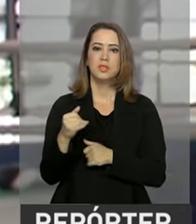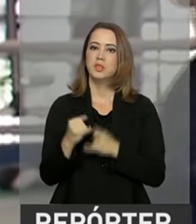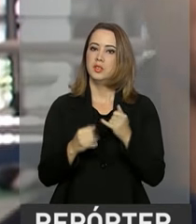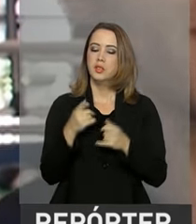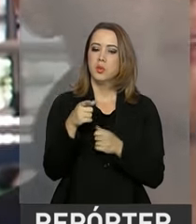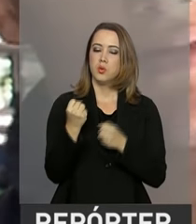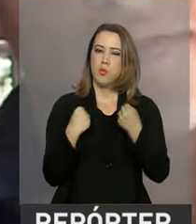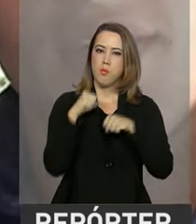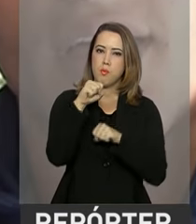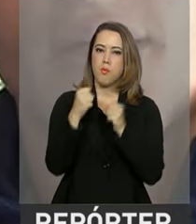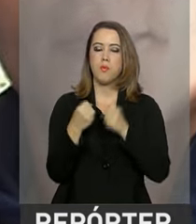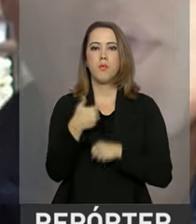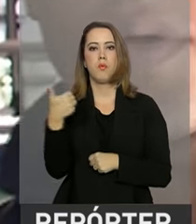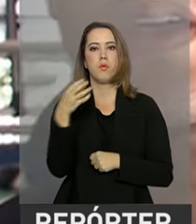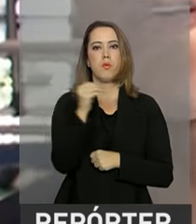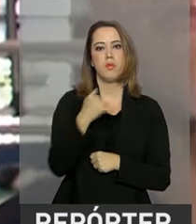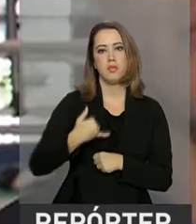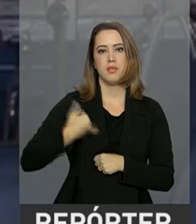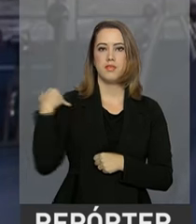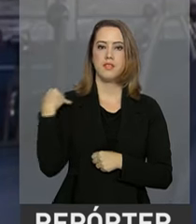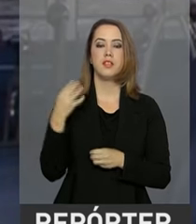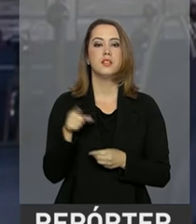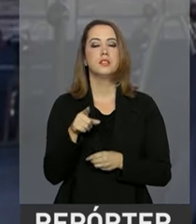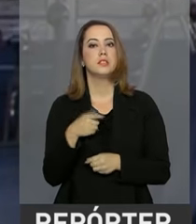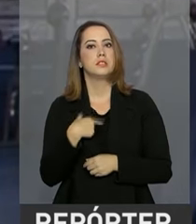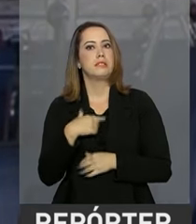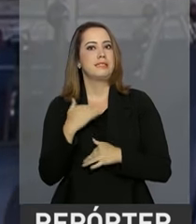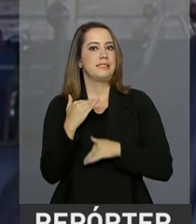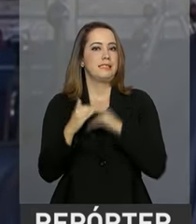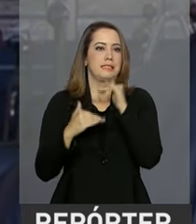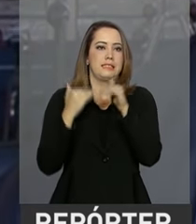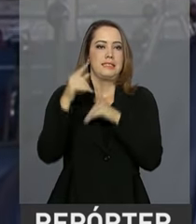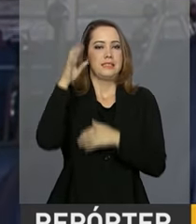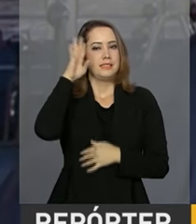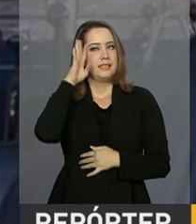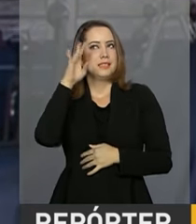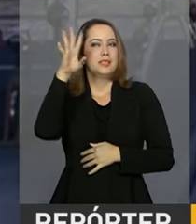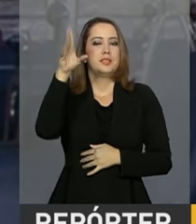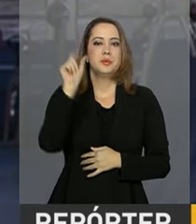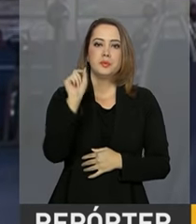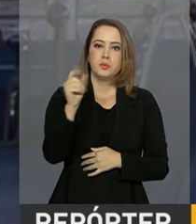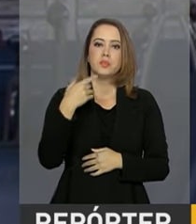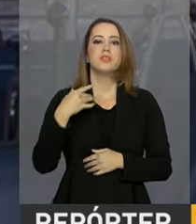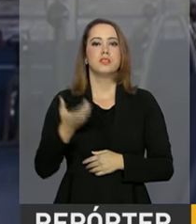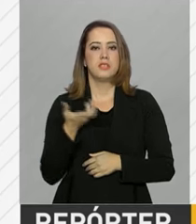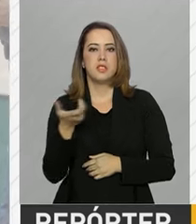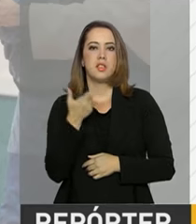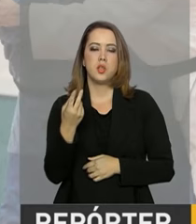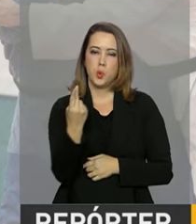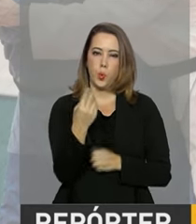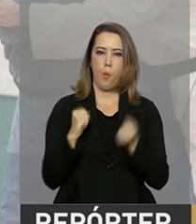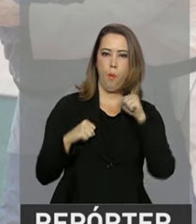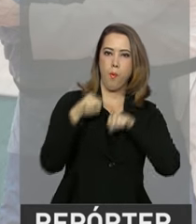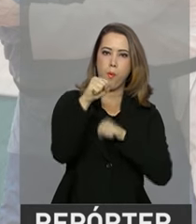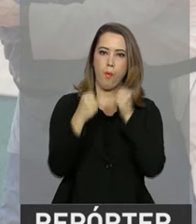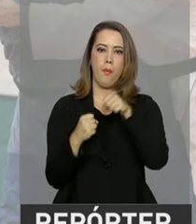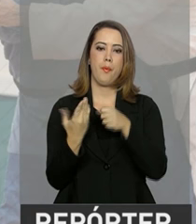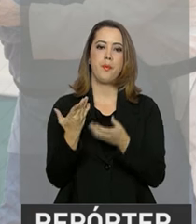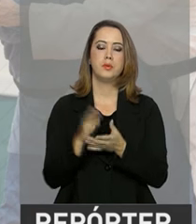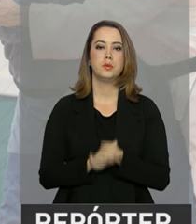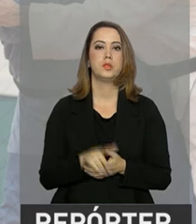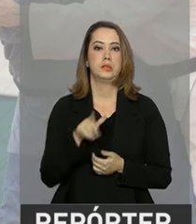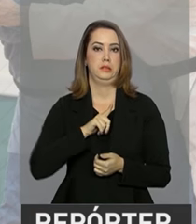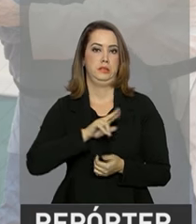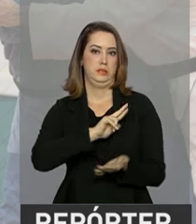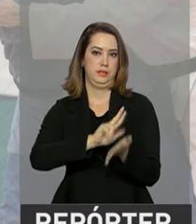pai. Desde lá nunca mais parou. Cresci com esse sonho na cabeça de que um dia ser lutador também. O número de atletas